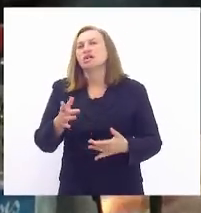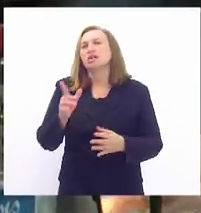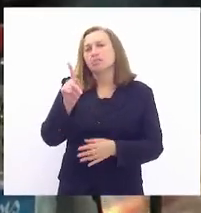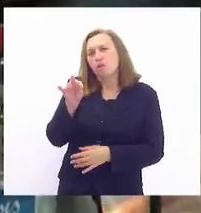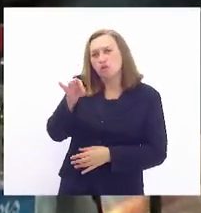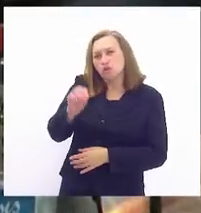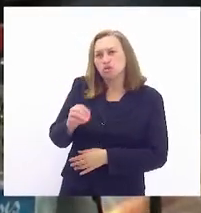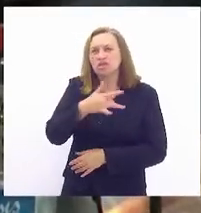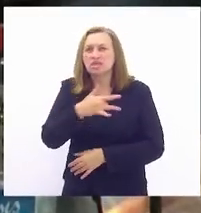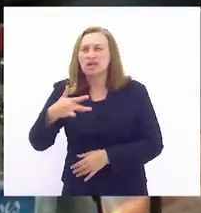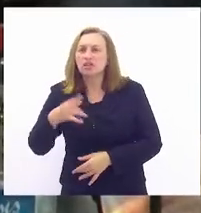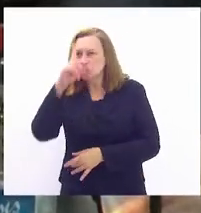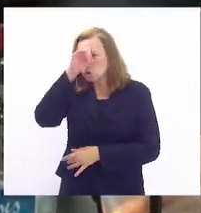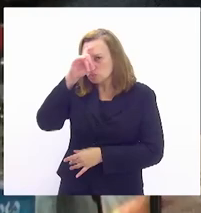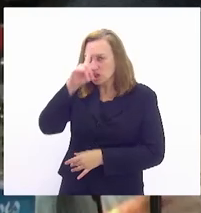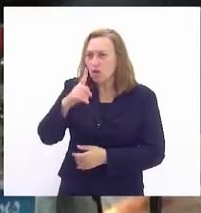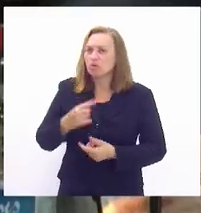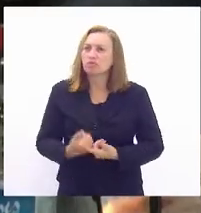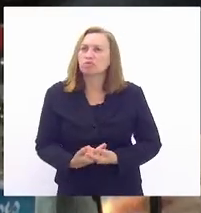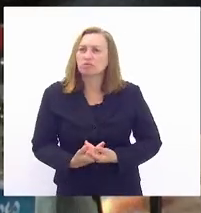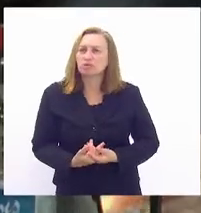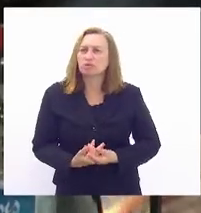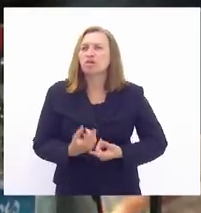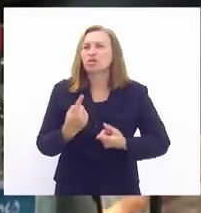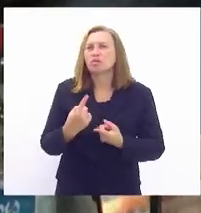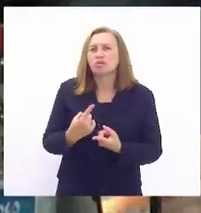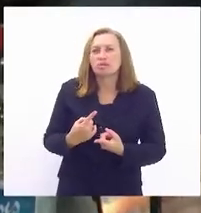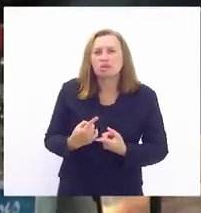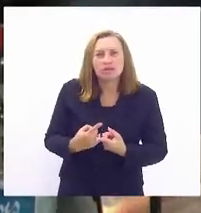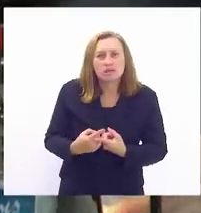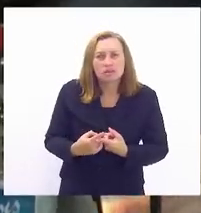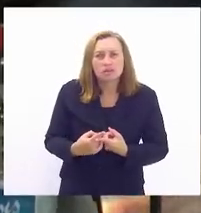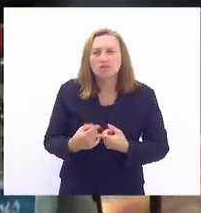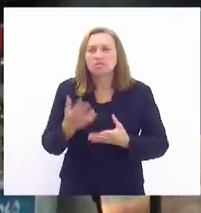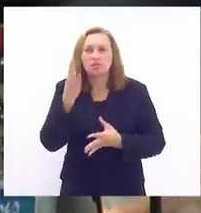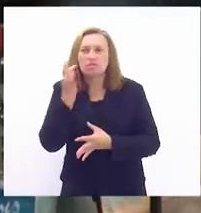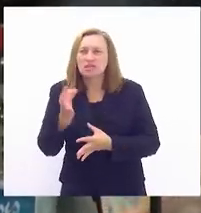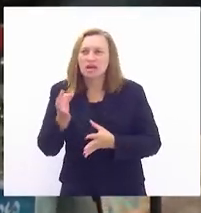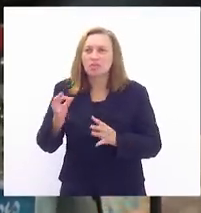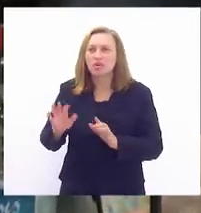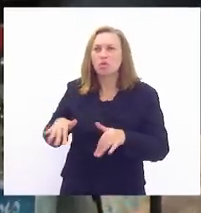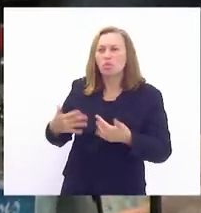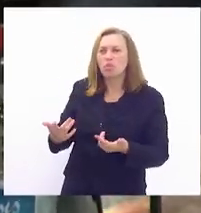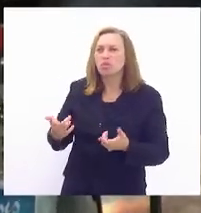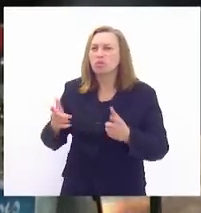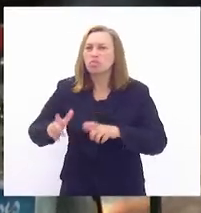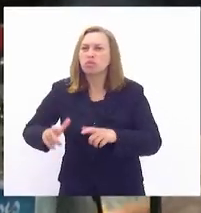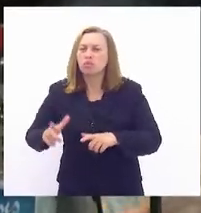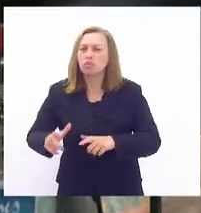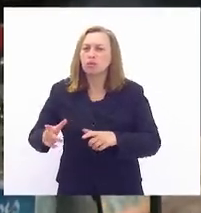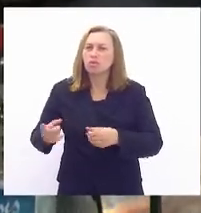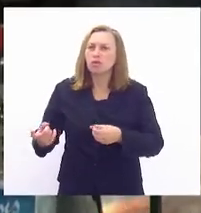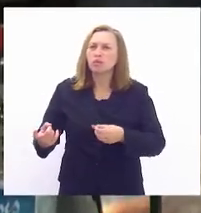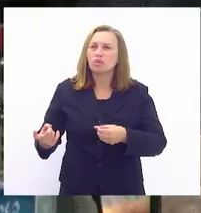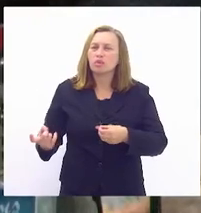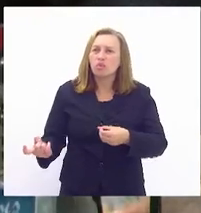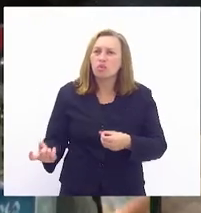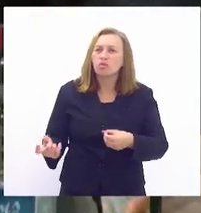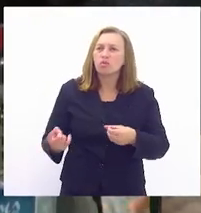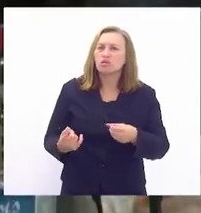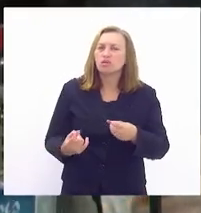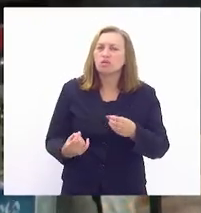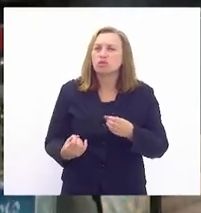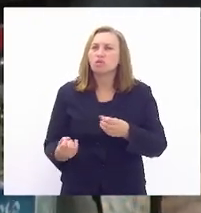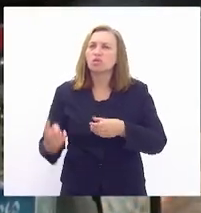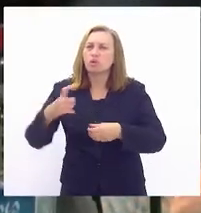Por que não compensar, em vez de financeiramente com o fundo que sabe que vai para onde, reativa um hospital, reativa um centro de puericultura, reativa um